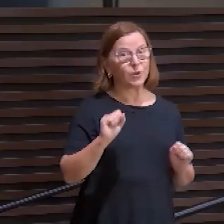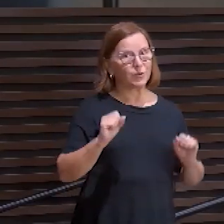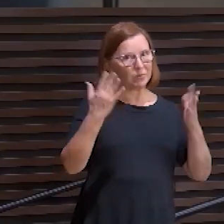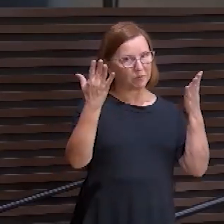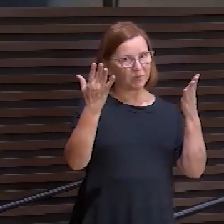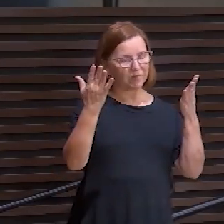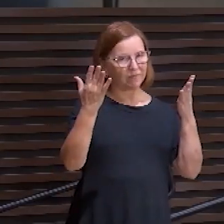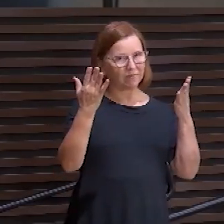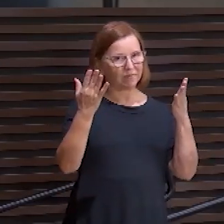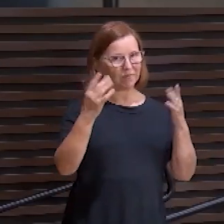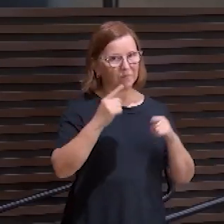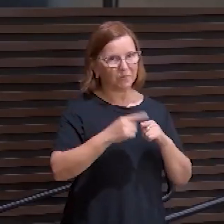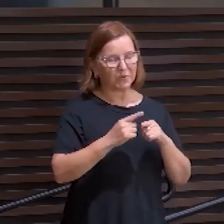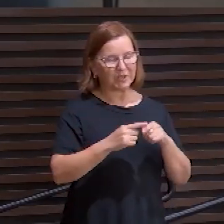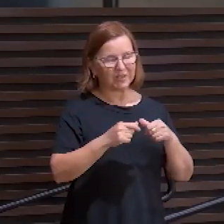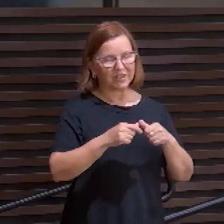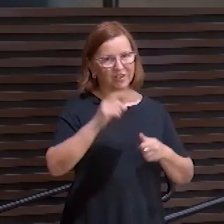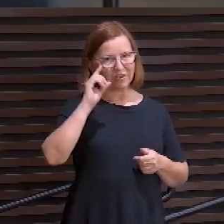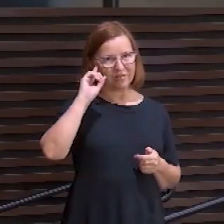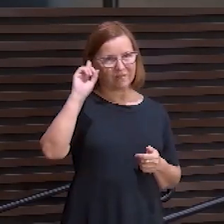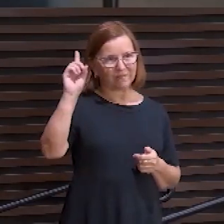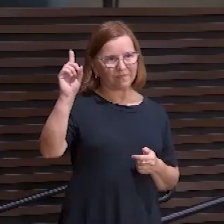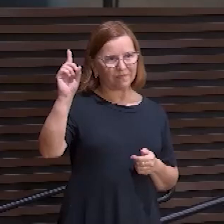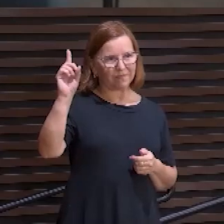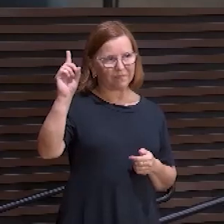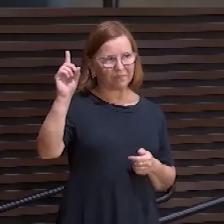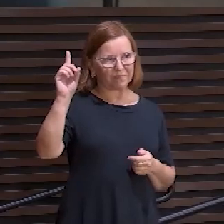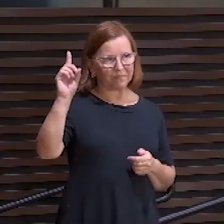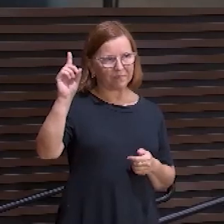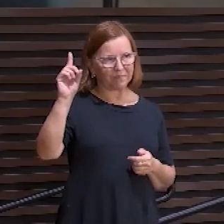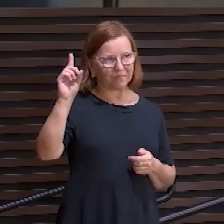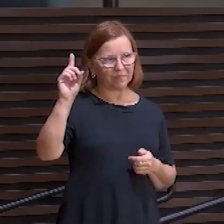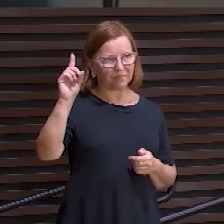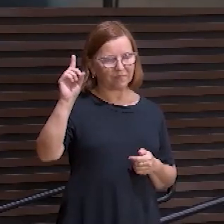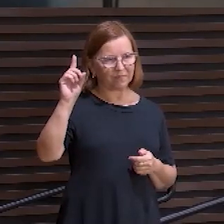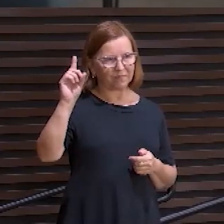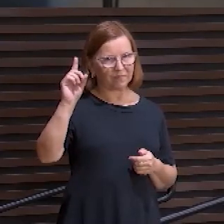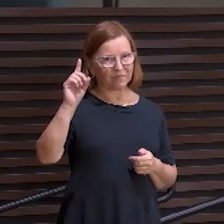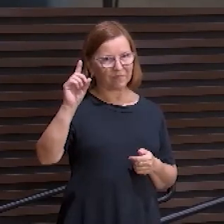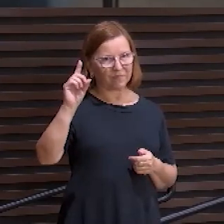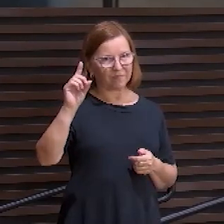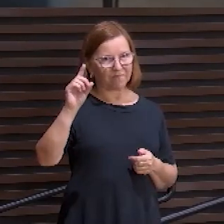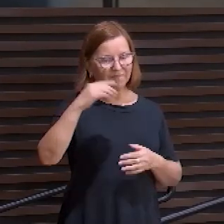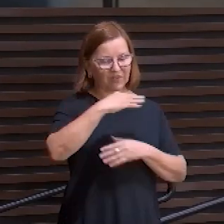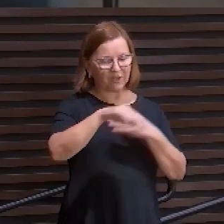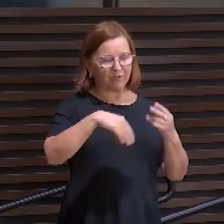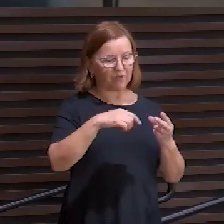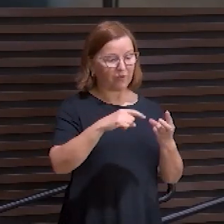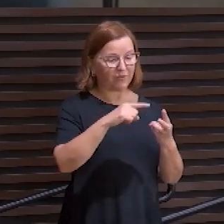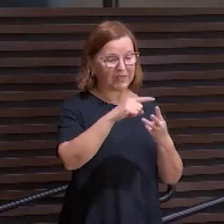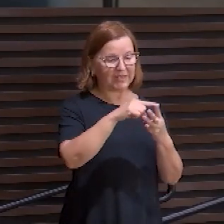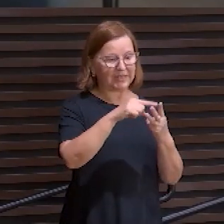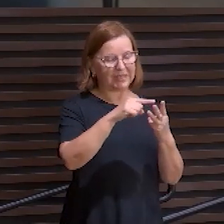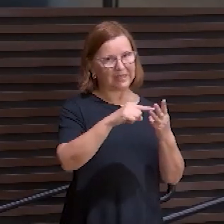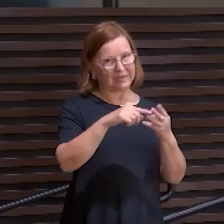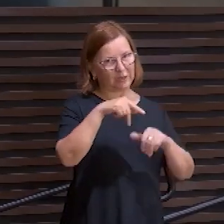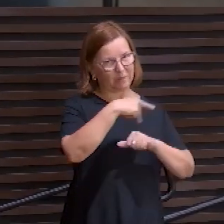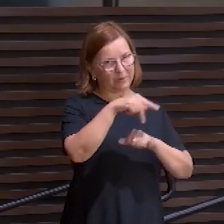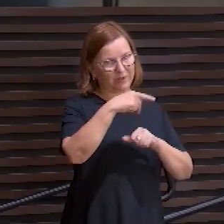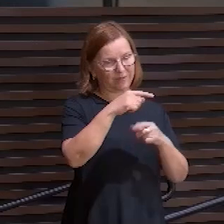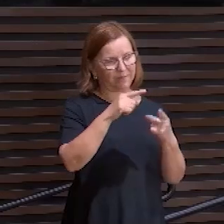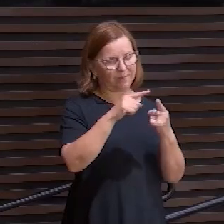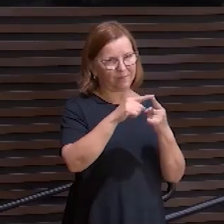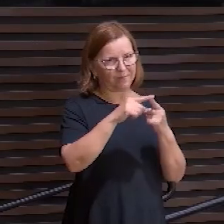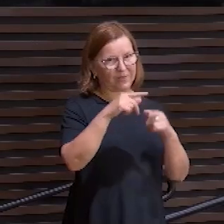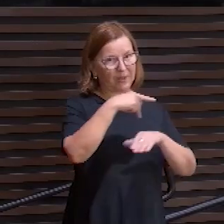Porque essa data, ela engloba 3 Páscoas. A